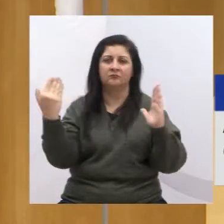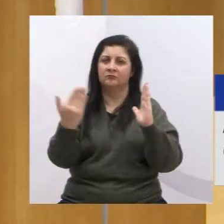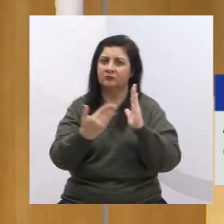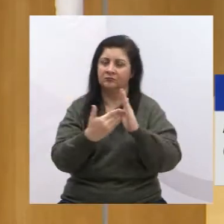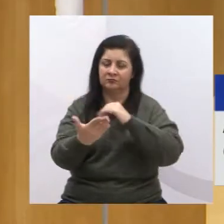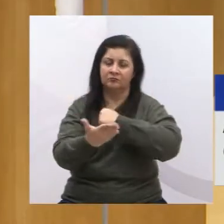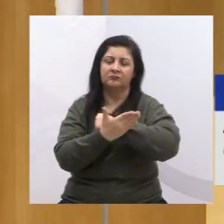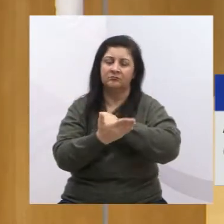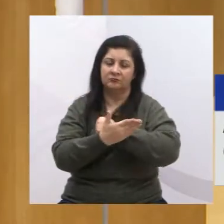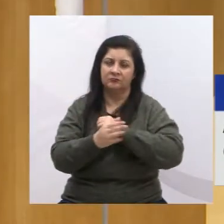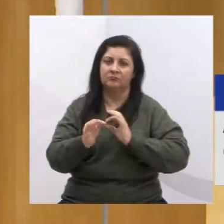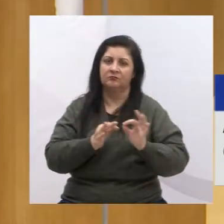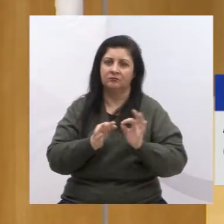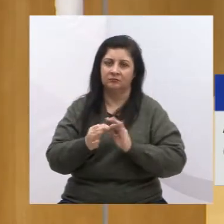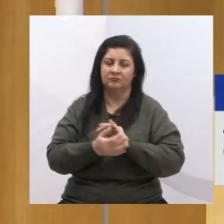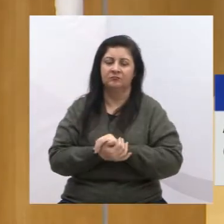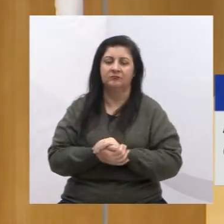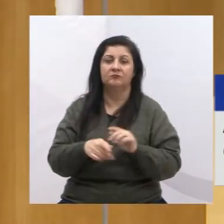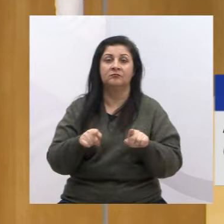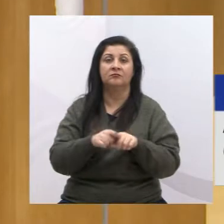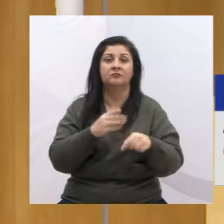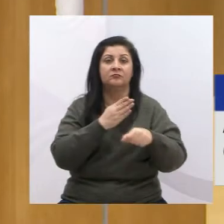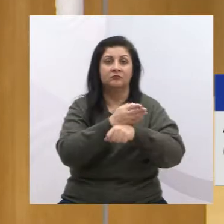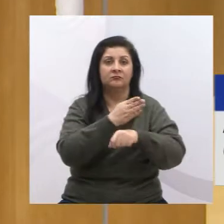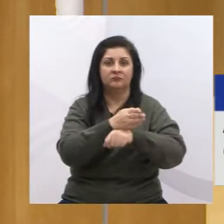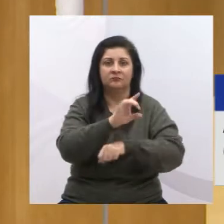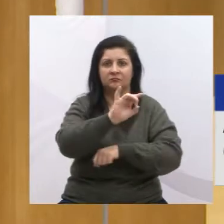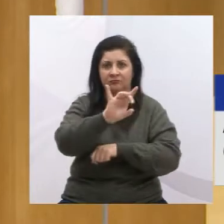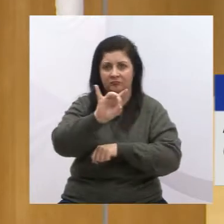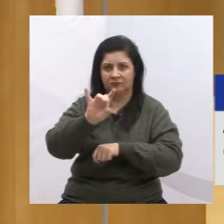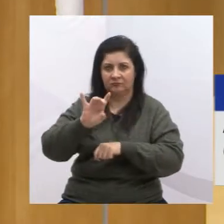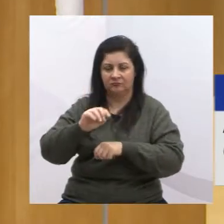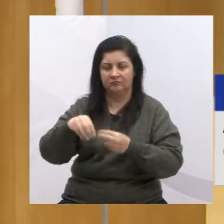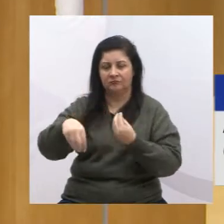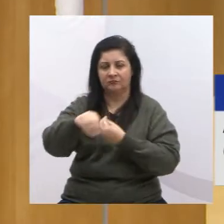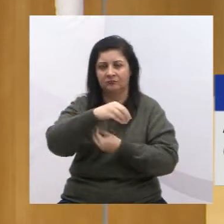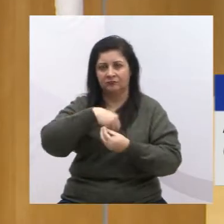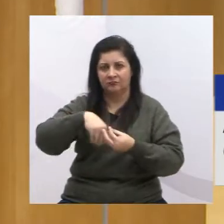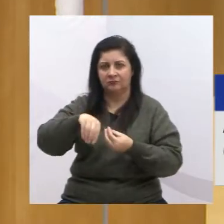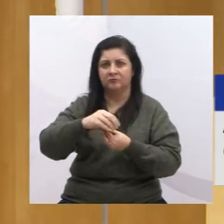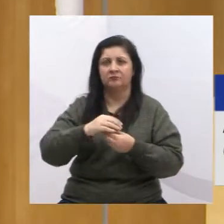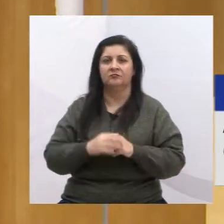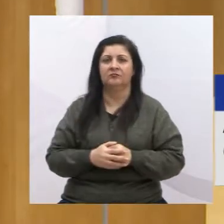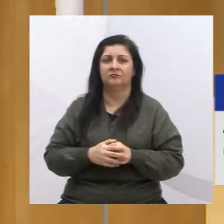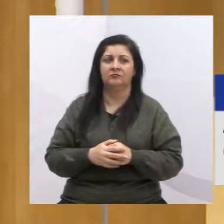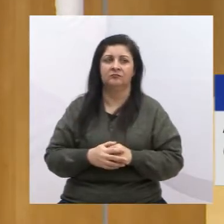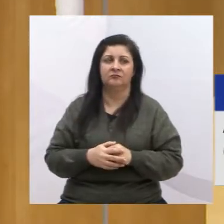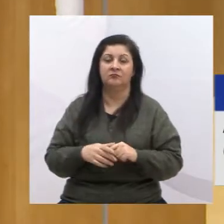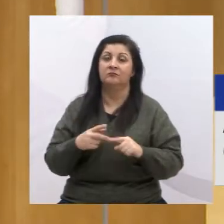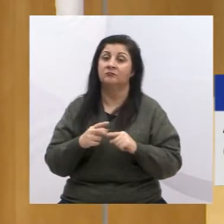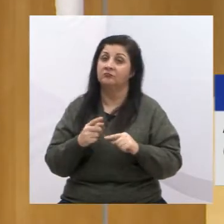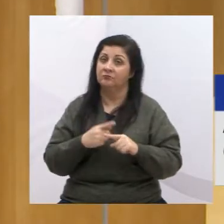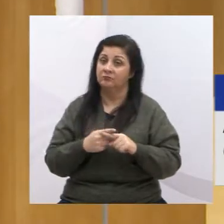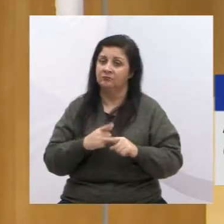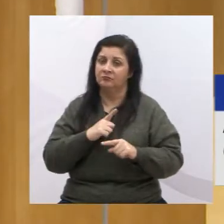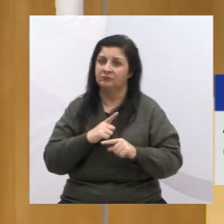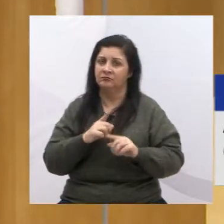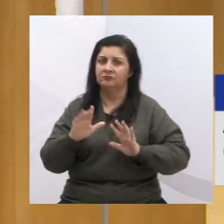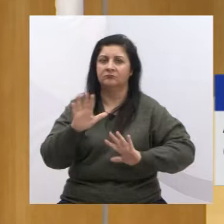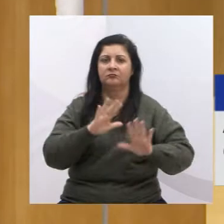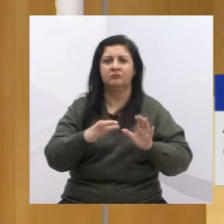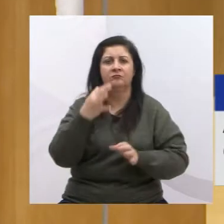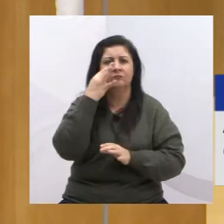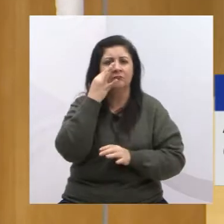do projeto e pela participação de cada um dos envolvidos, pois nós tivemos o cuidado de